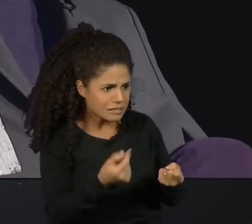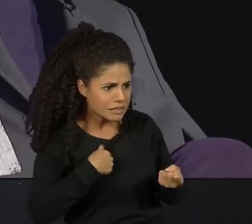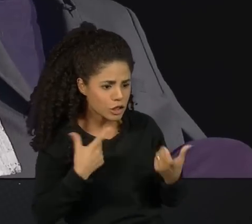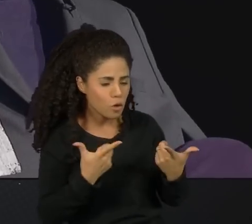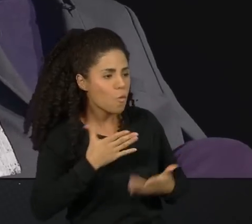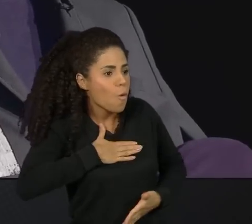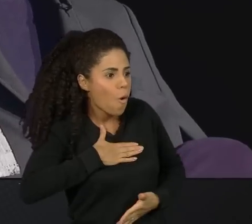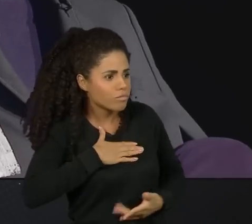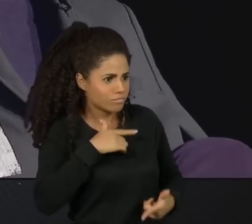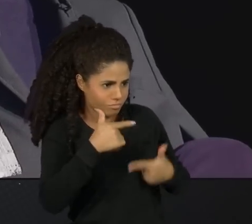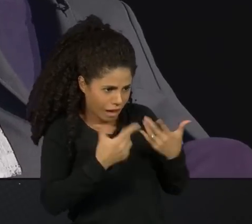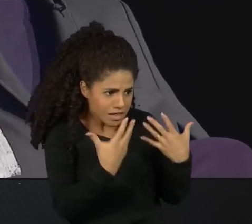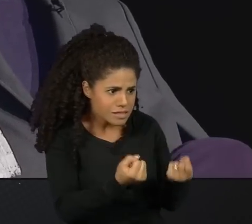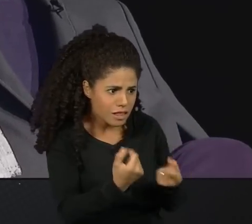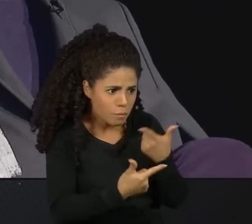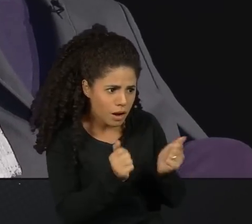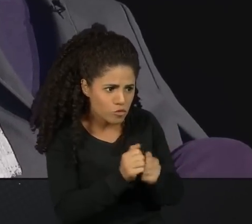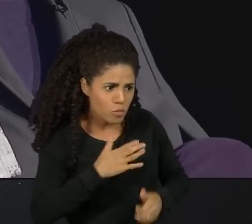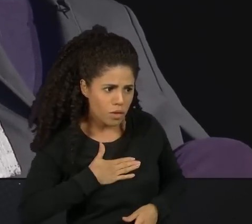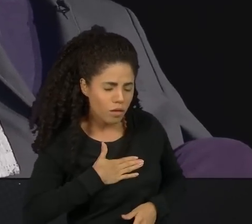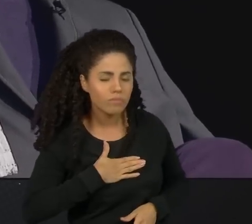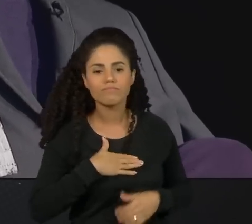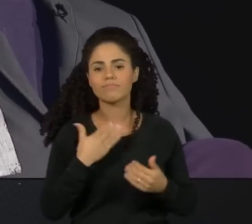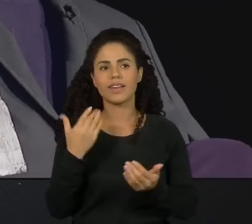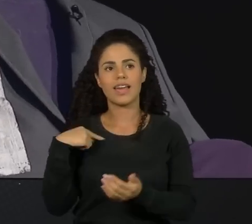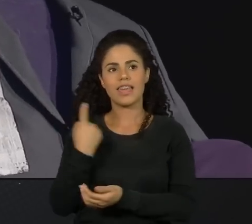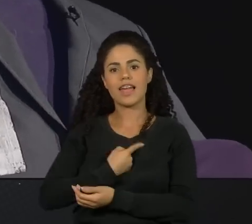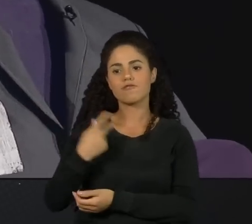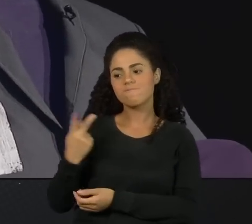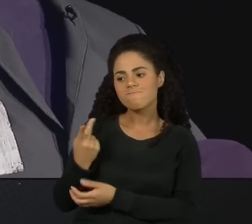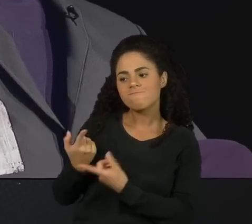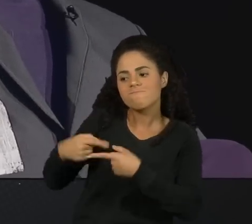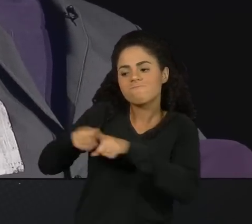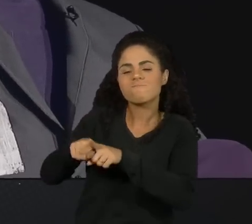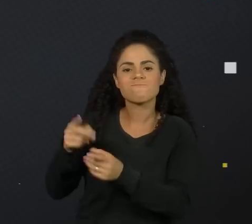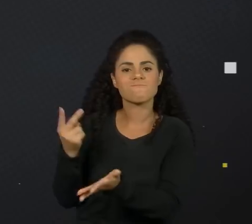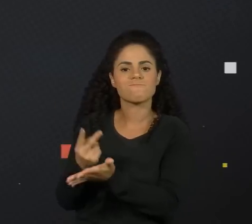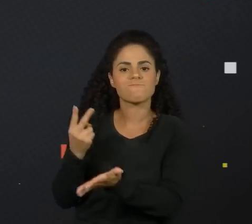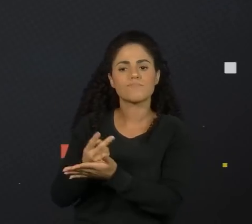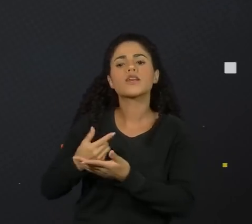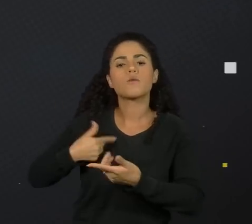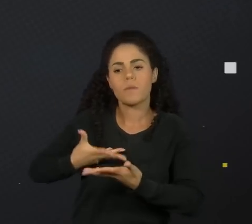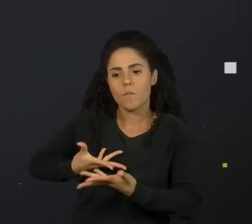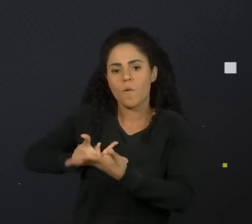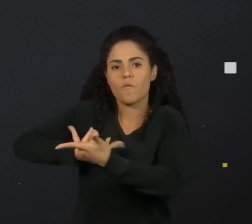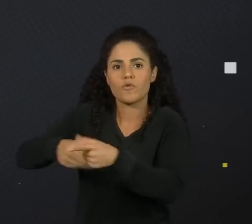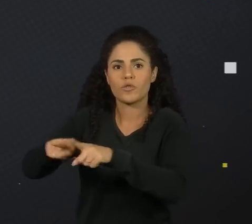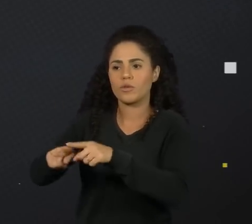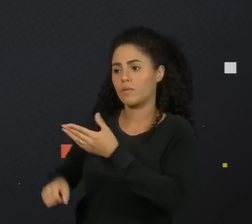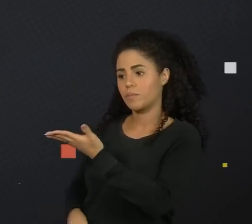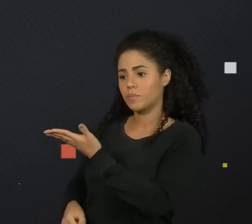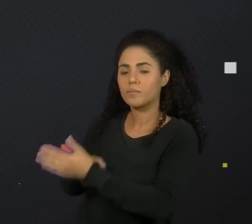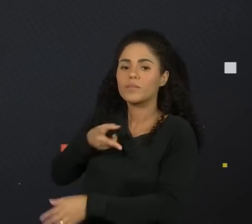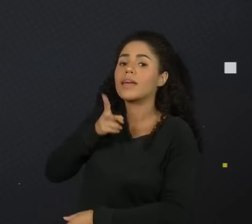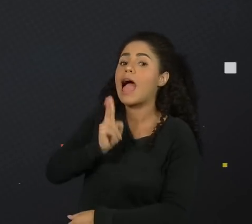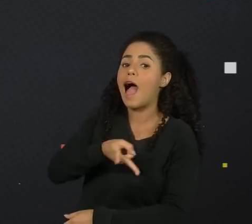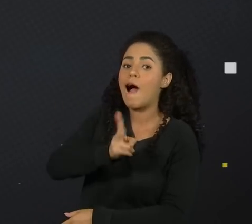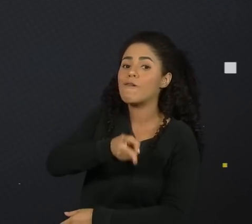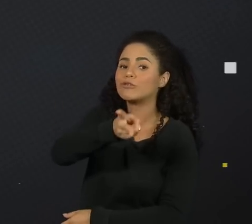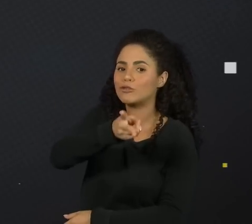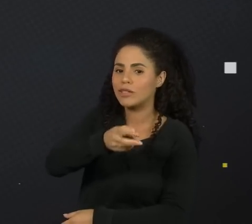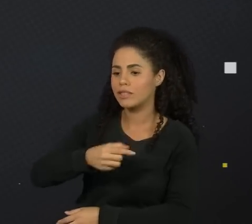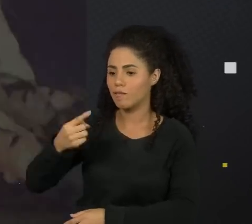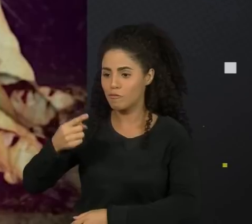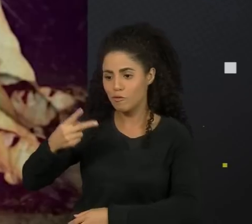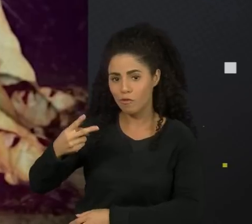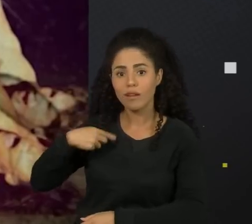gosto muito. E desde então a gente tem feito uma parceria muito boa, ele me chamou para fazer o Purgatório, que é a continuação dessa